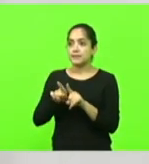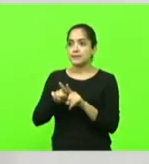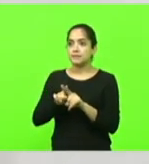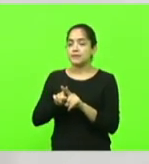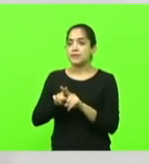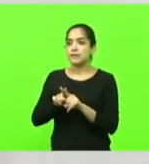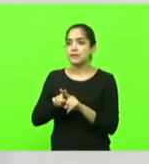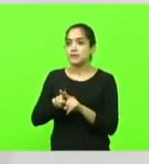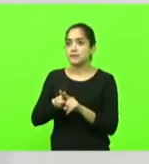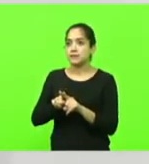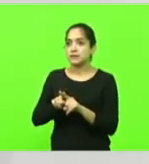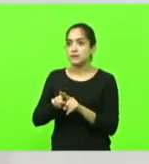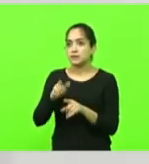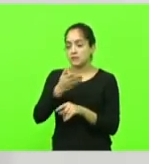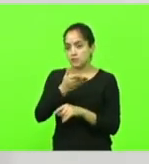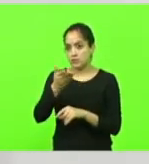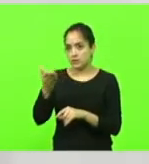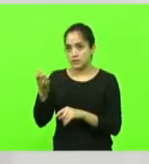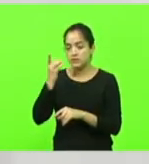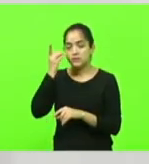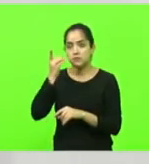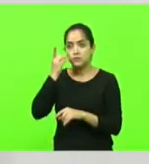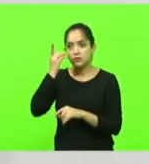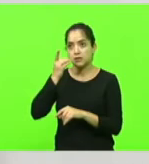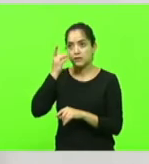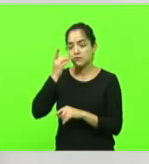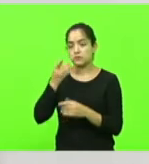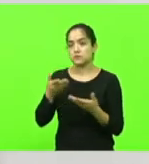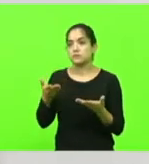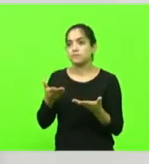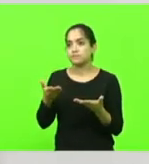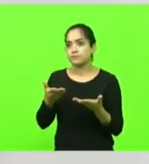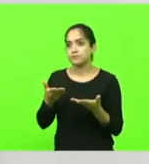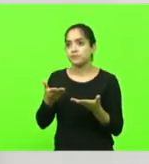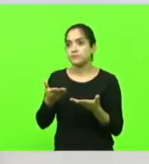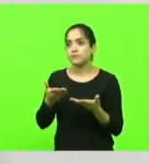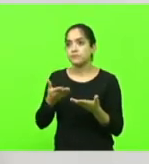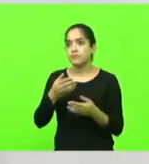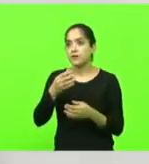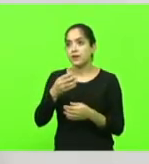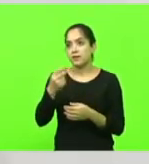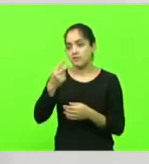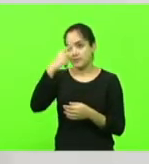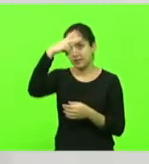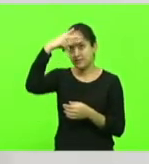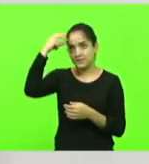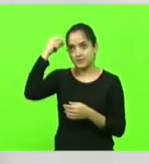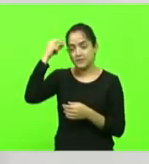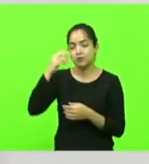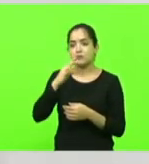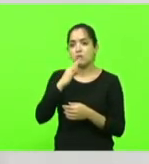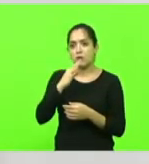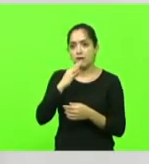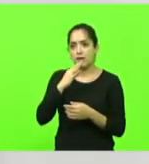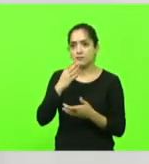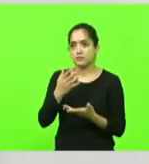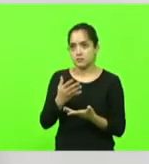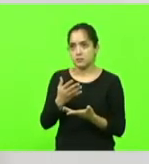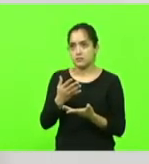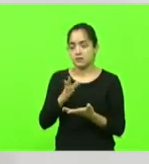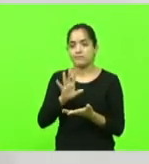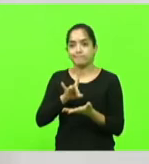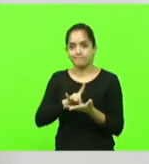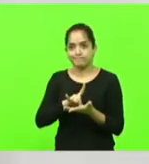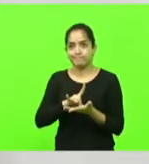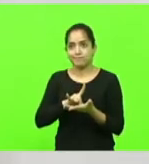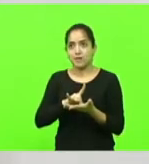presidente, colegas deputados, e aqui fazer referência à vice-prefeita Denilson Biasus, que conhece muito bem a realidade do